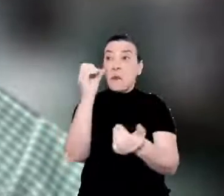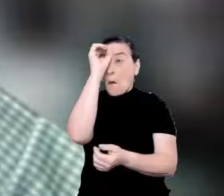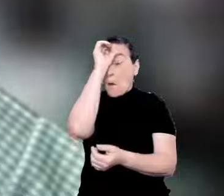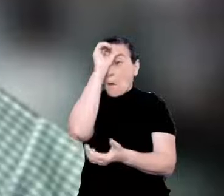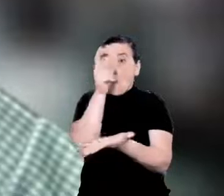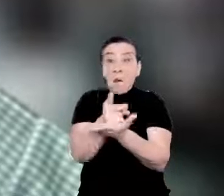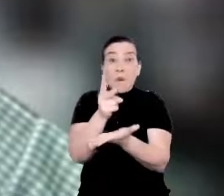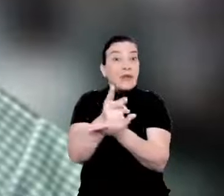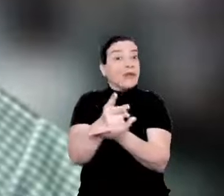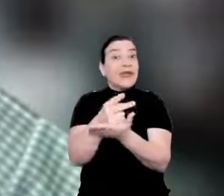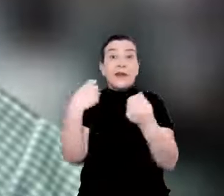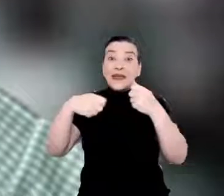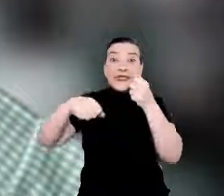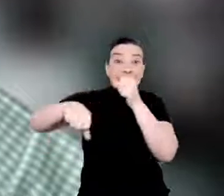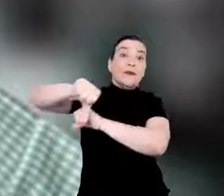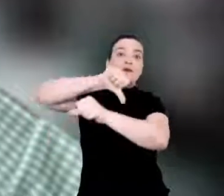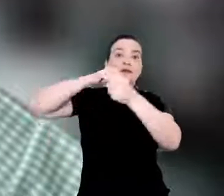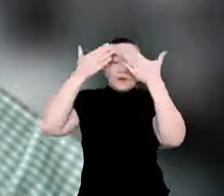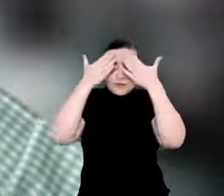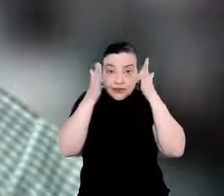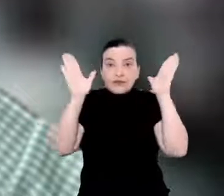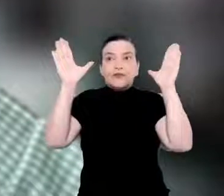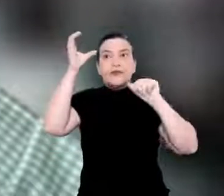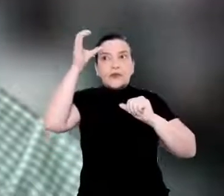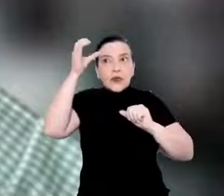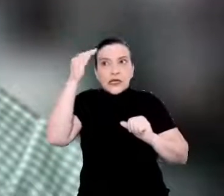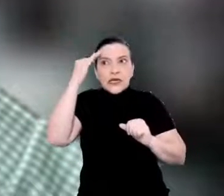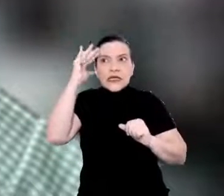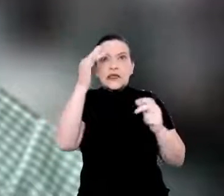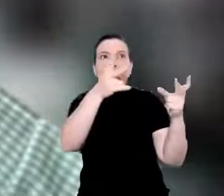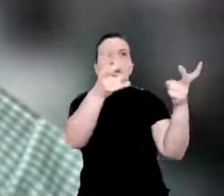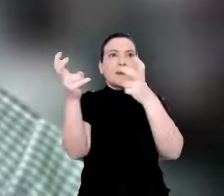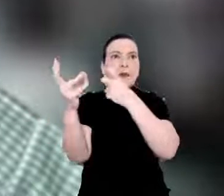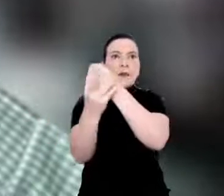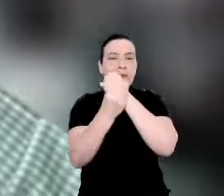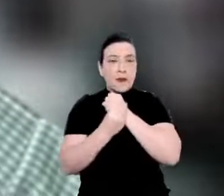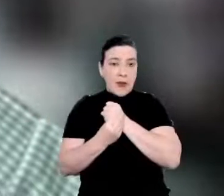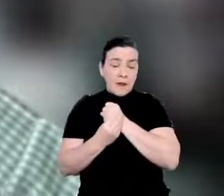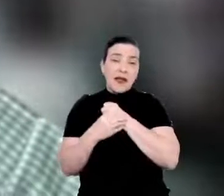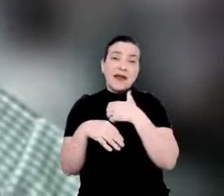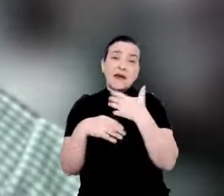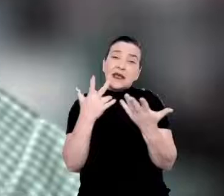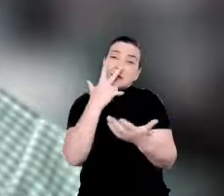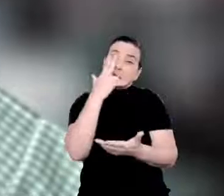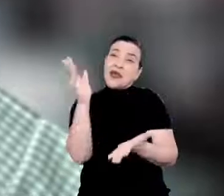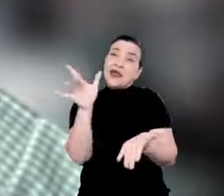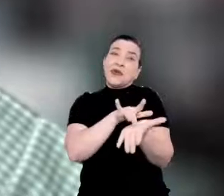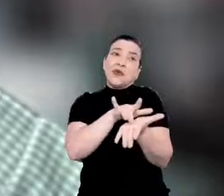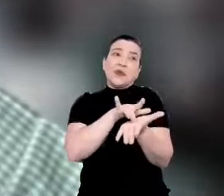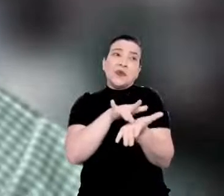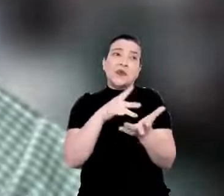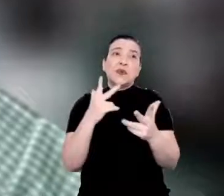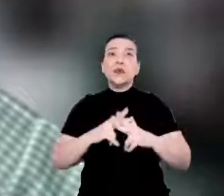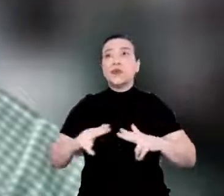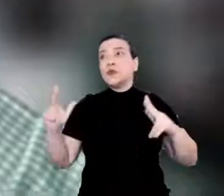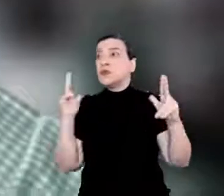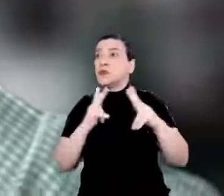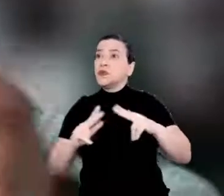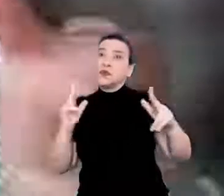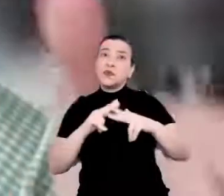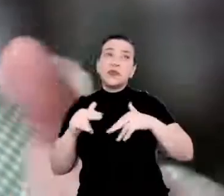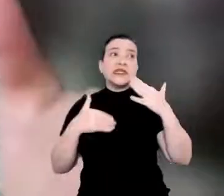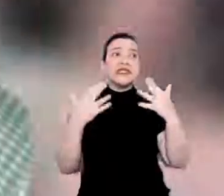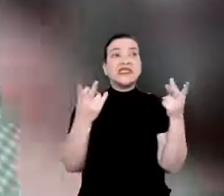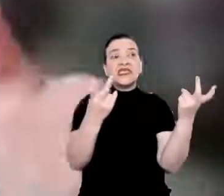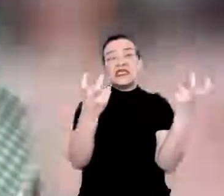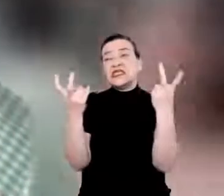a consciência da ignorância. Mas quando nós cultivamos o auto-engano, não cresce essa consciência da ignorância,